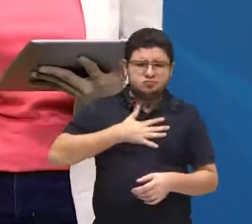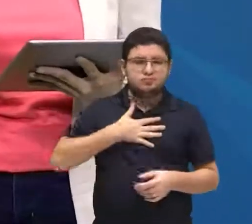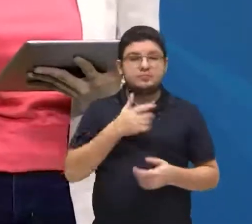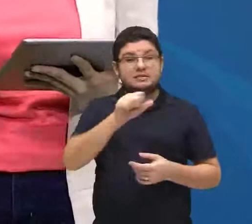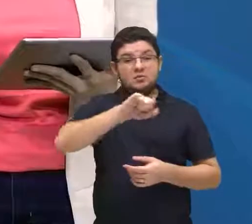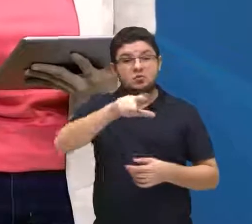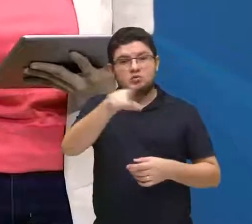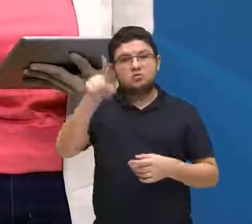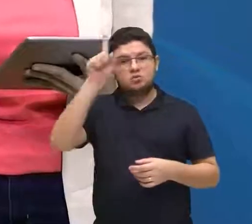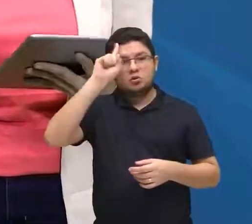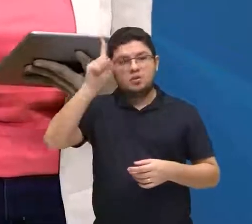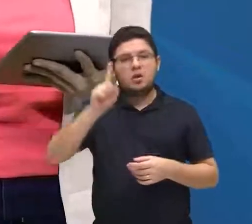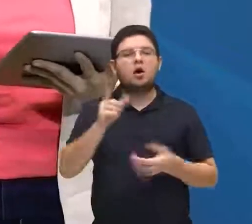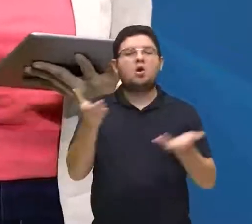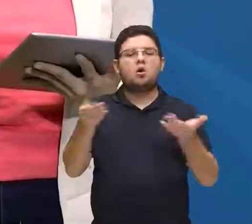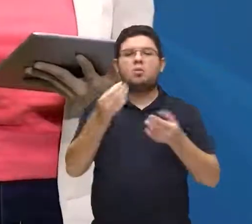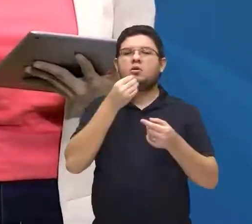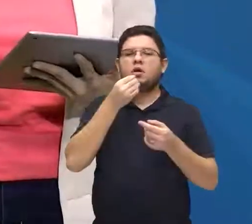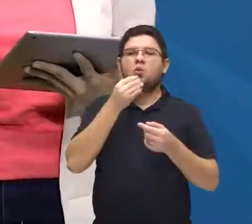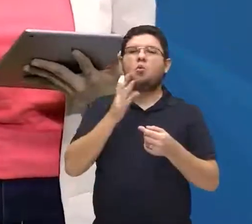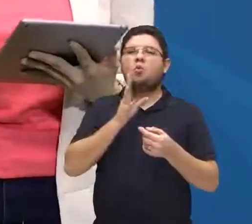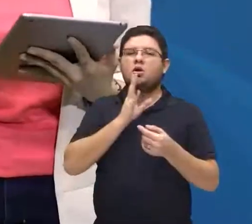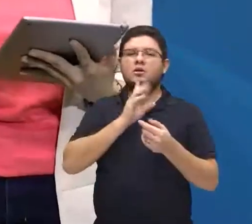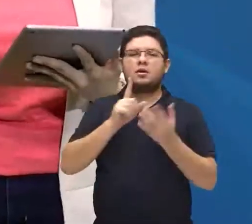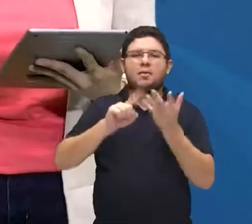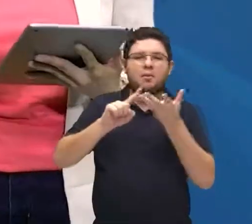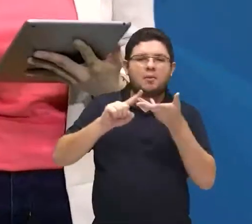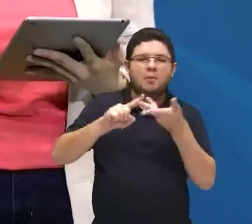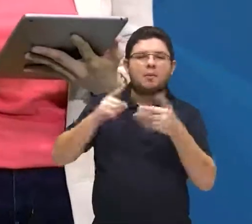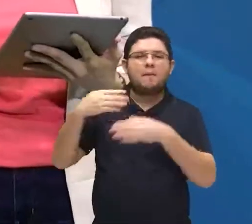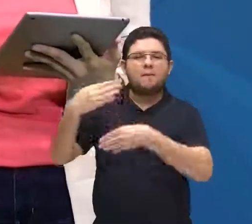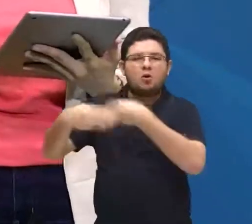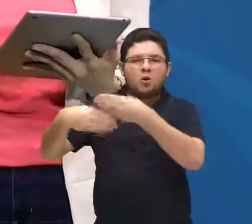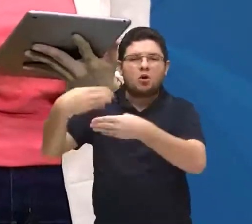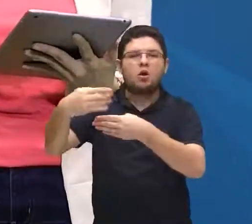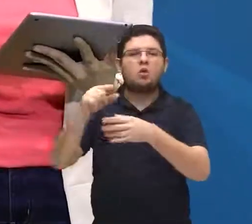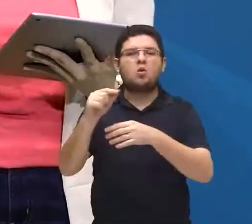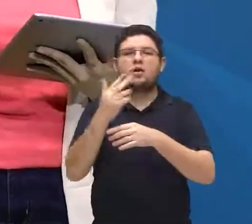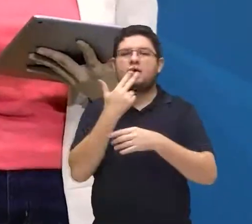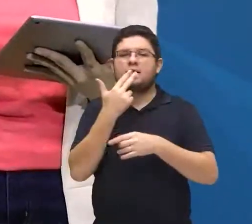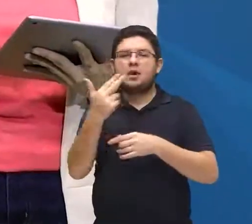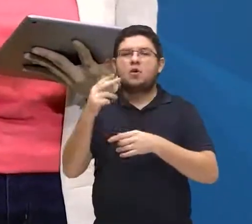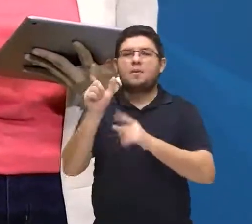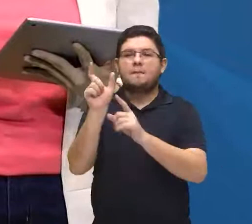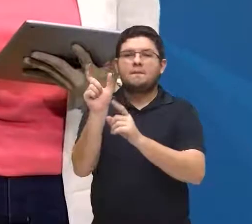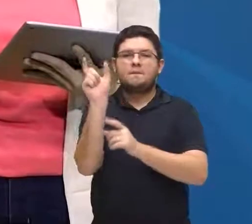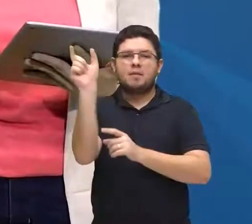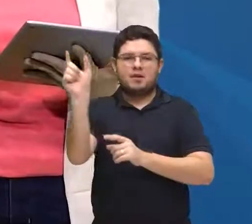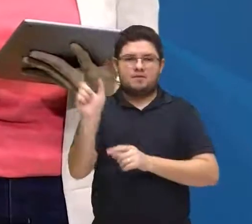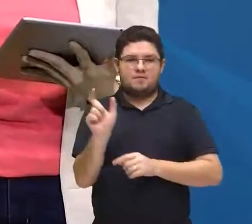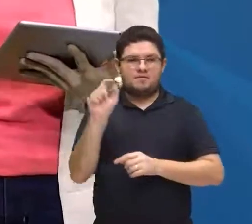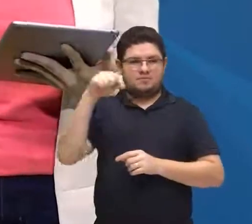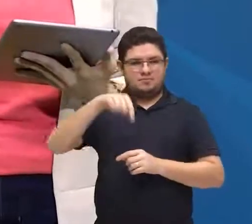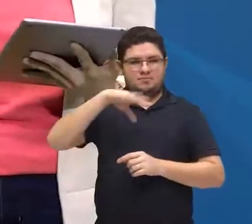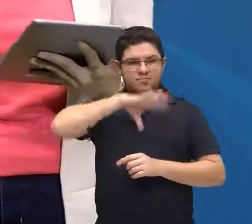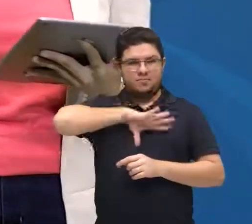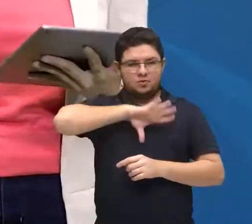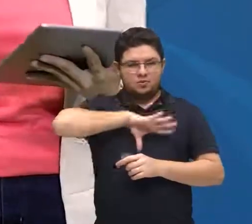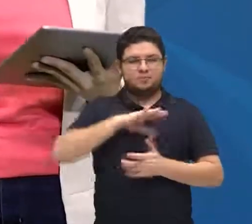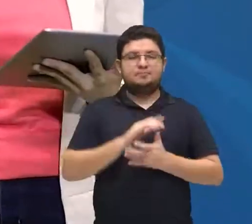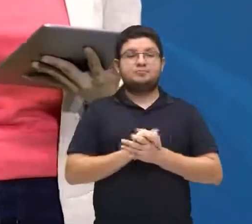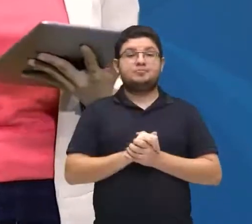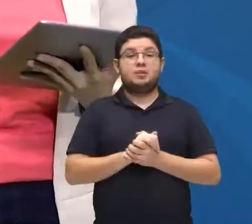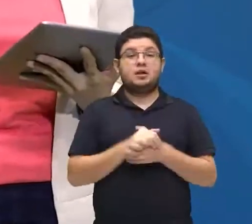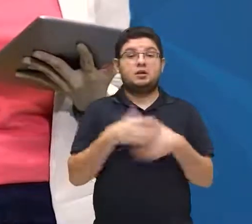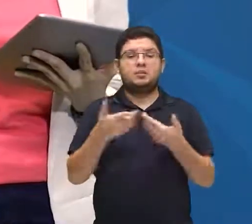oportunidade de conhecer alguns desses processos de introdução de palavras estrangeiras no nosso idioma, tá bom? E detalhe